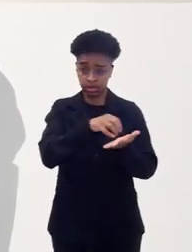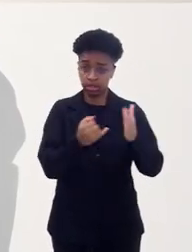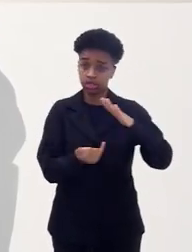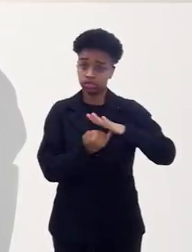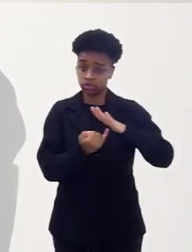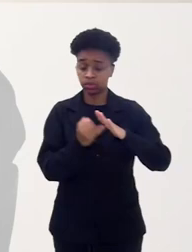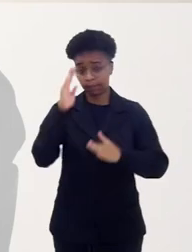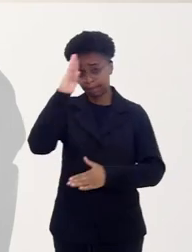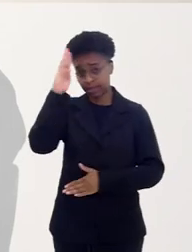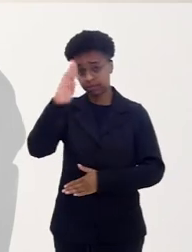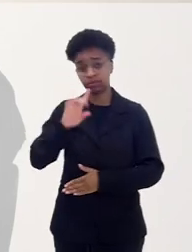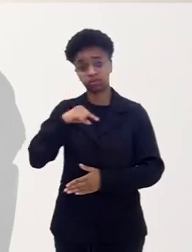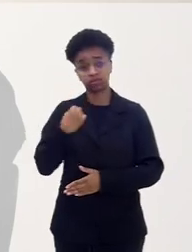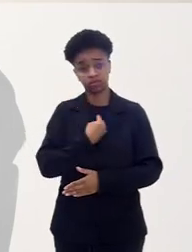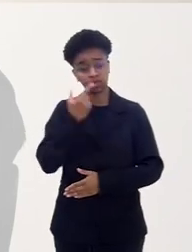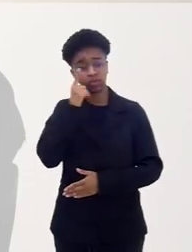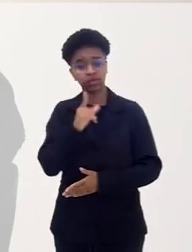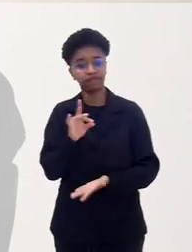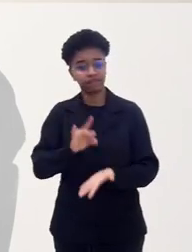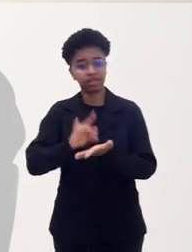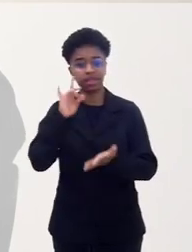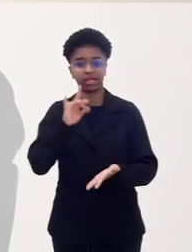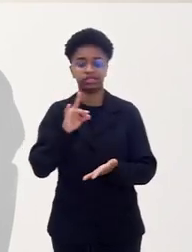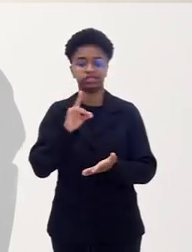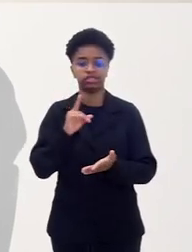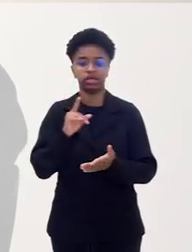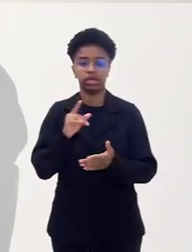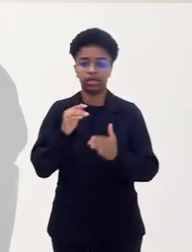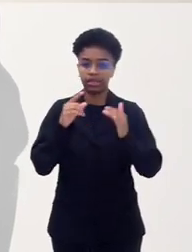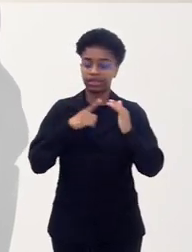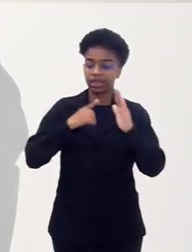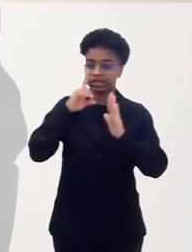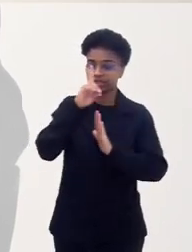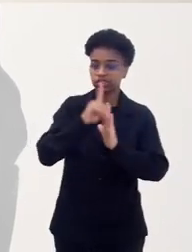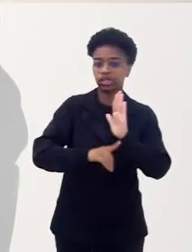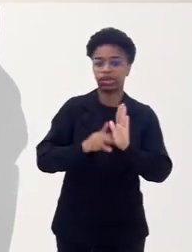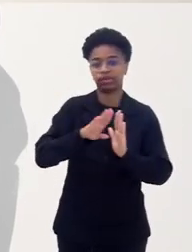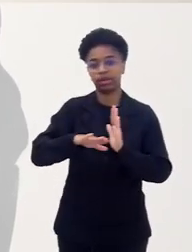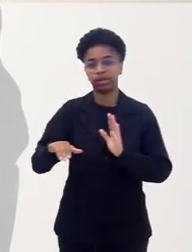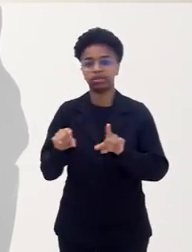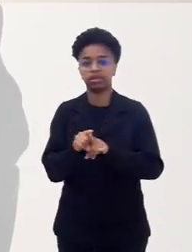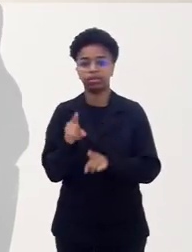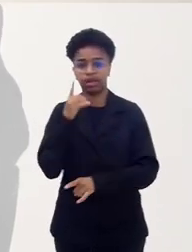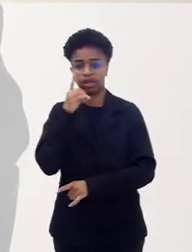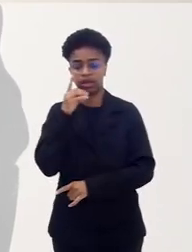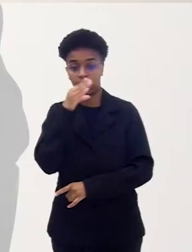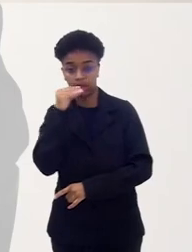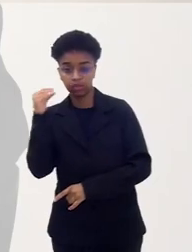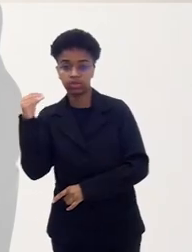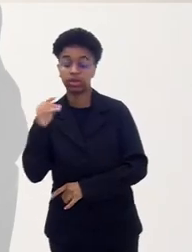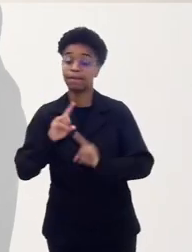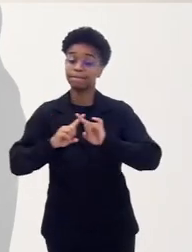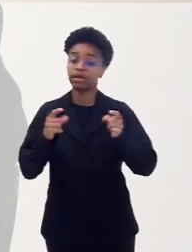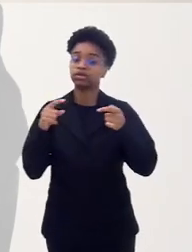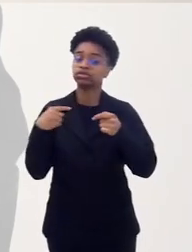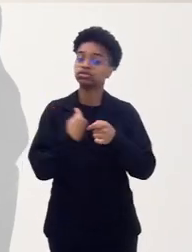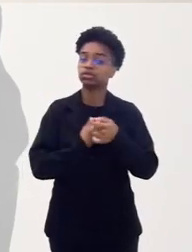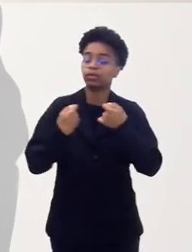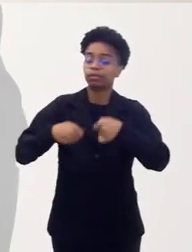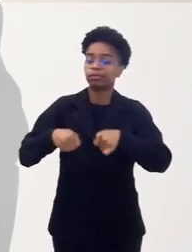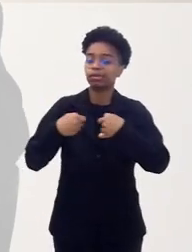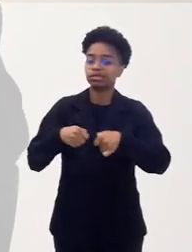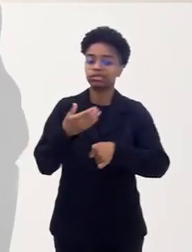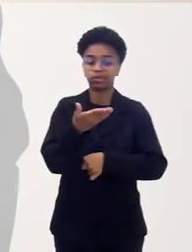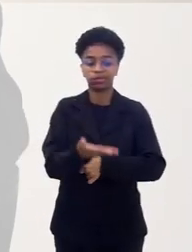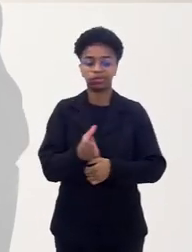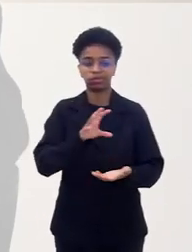efetivarmos os Direitos da Criança e do Adolescente Para isso precisamos muito desse instrumento importantíssimo